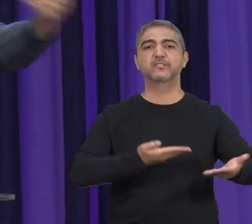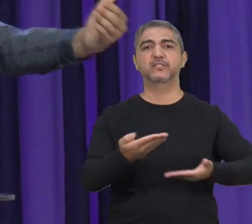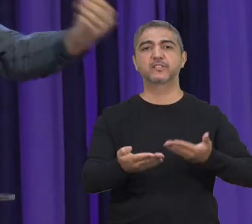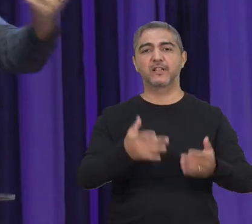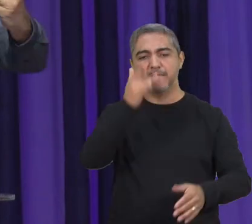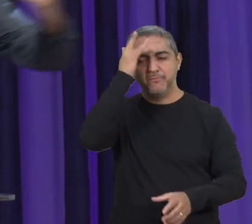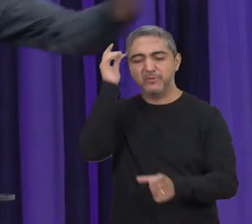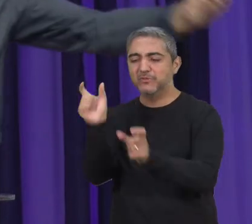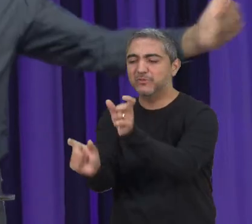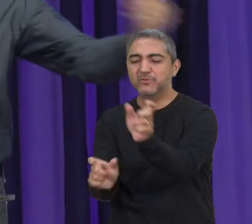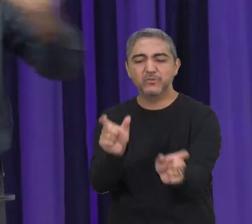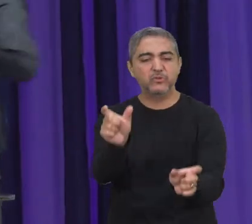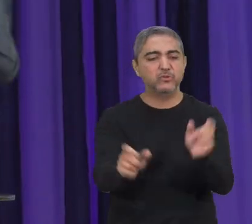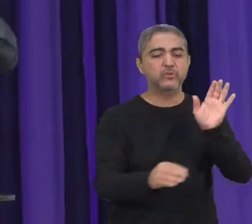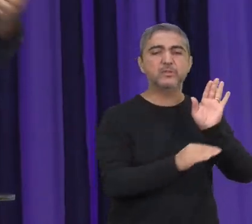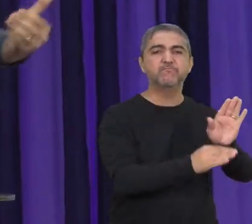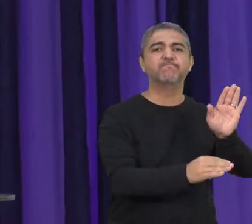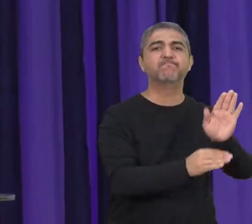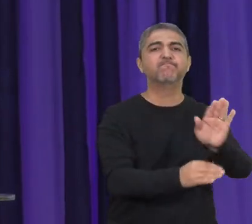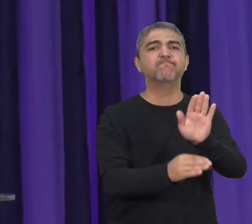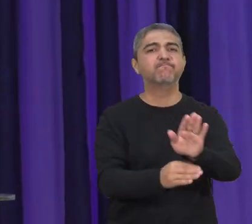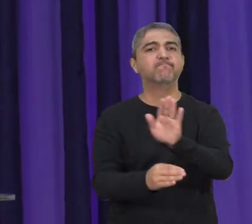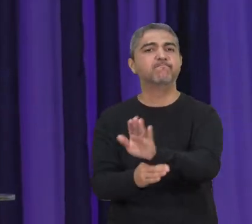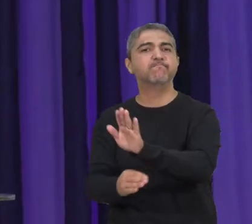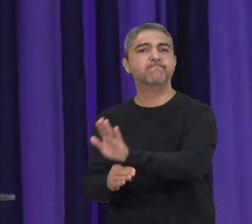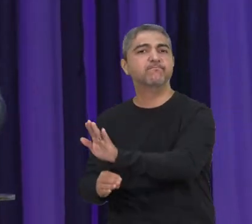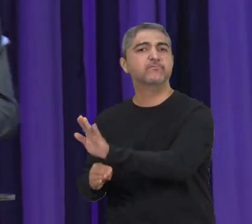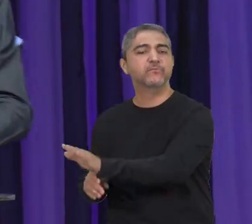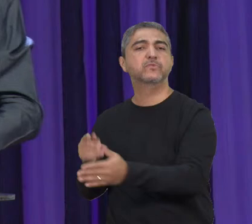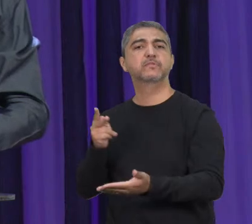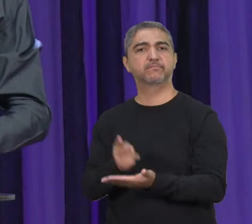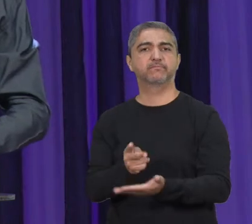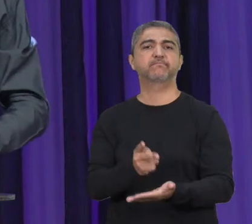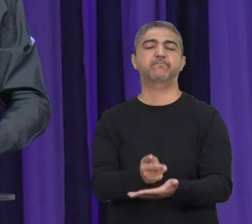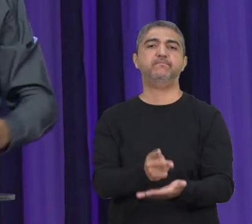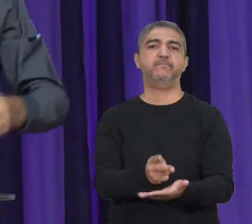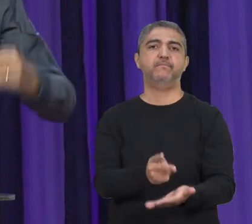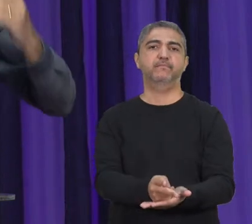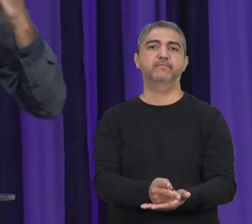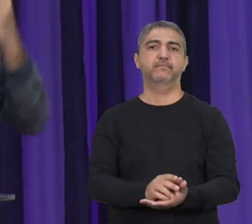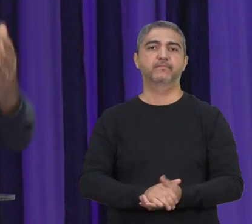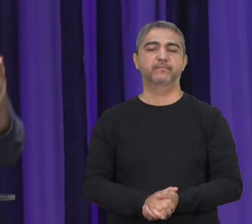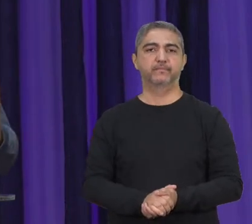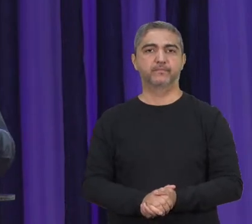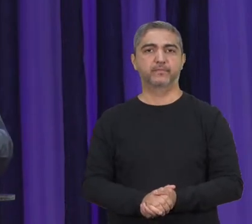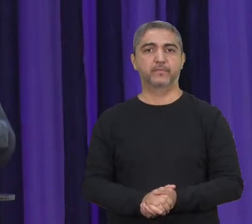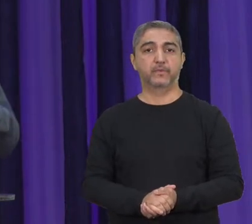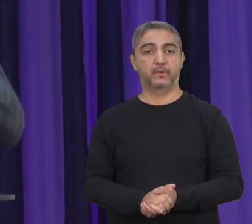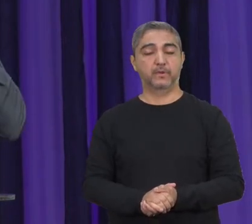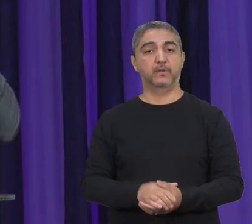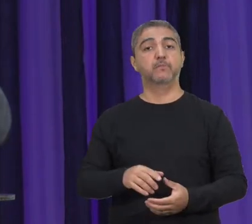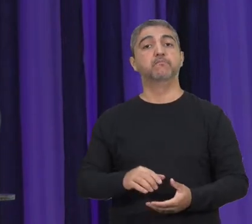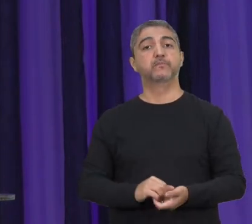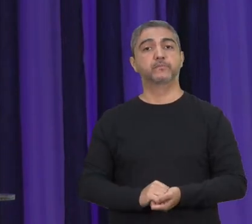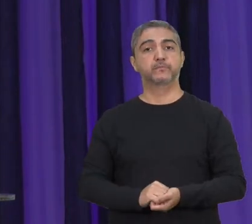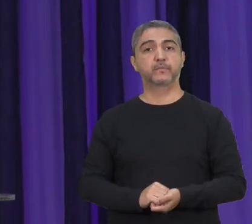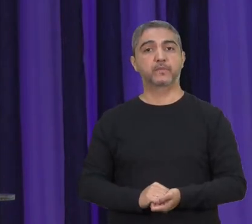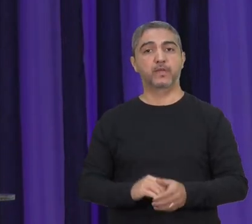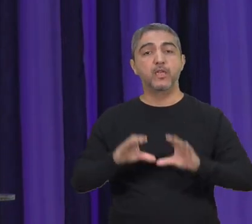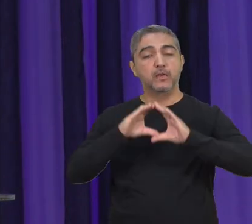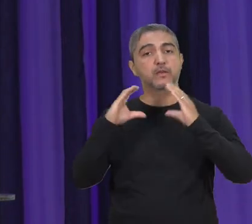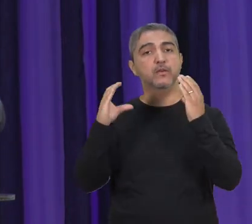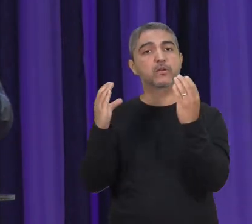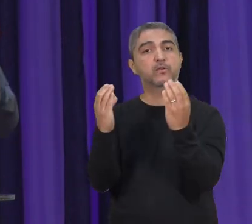reciprocidade de boas ações uns com os outros. E isso, esse tipo